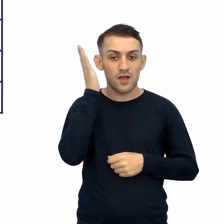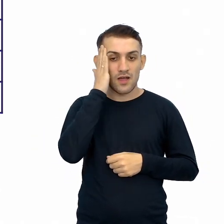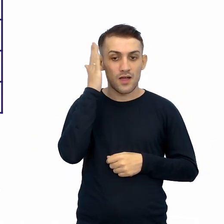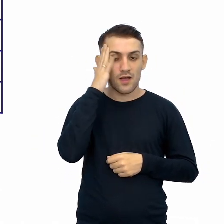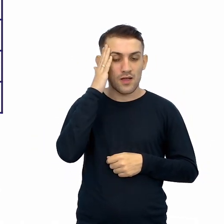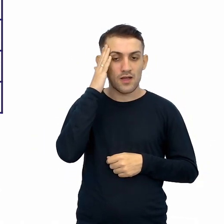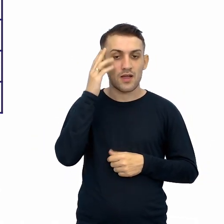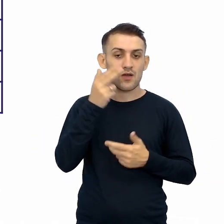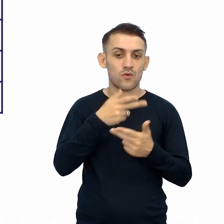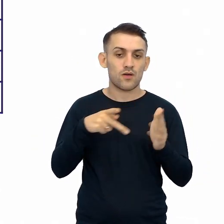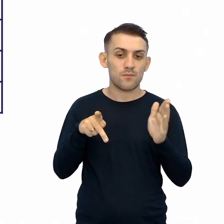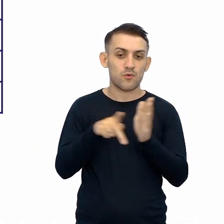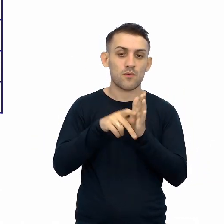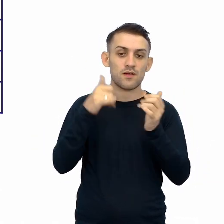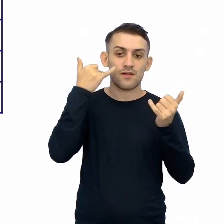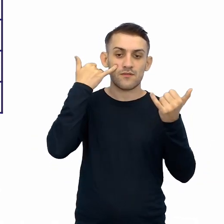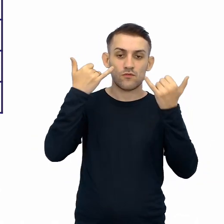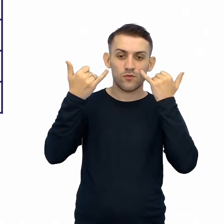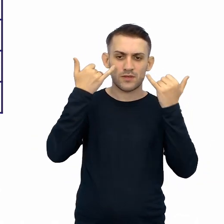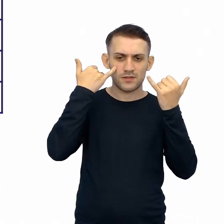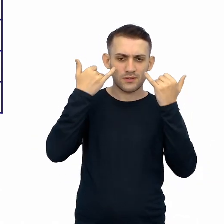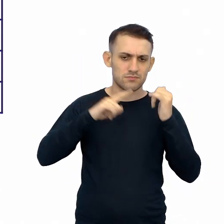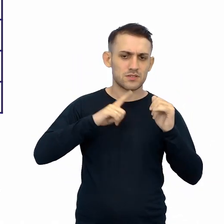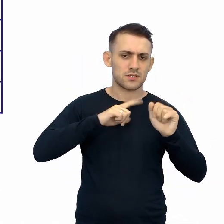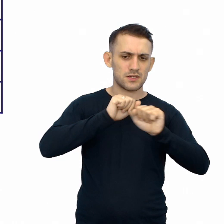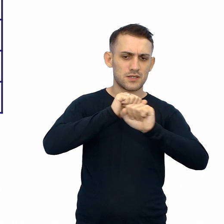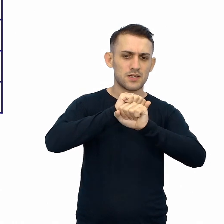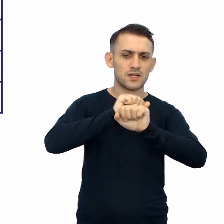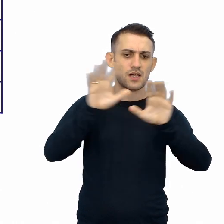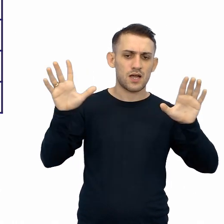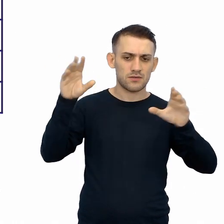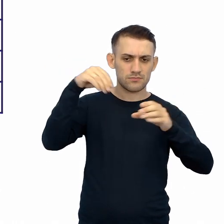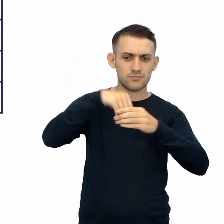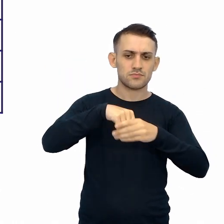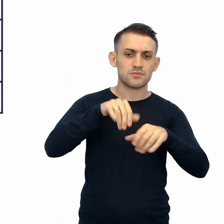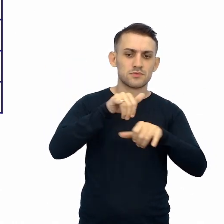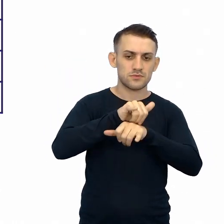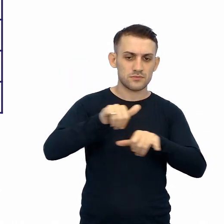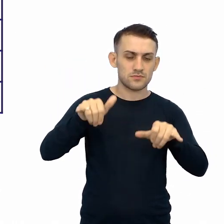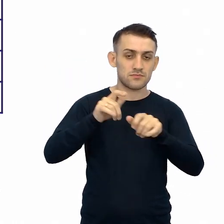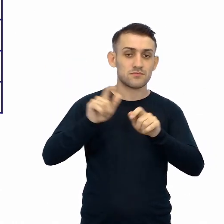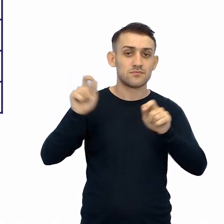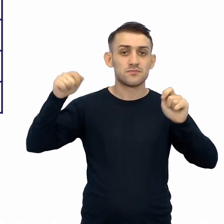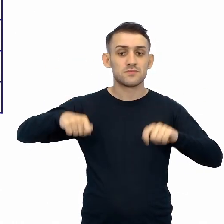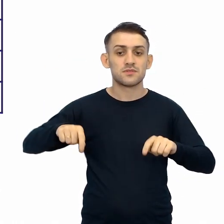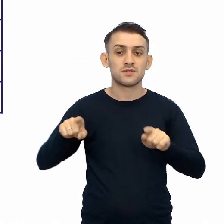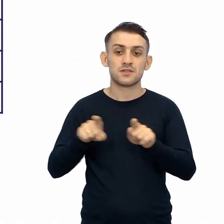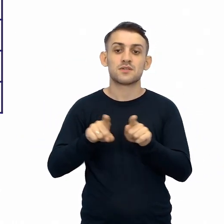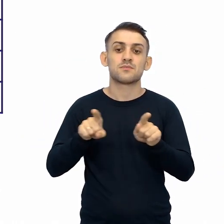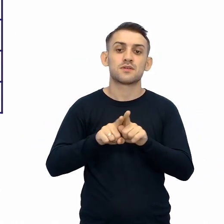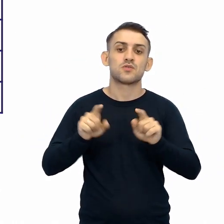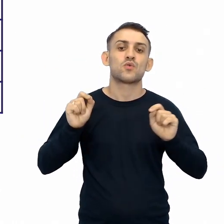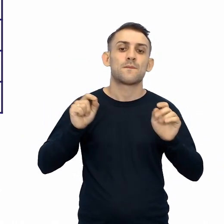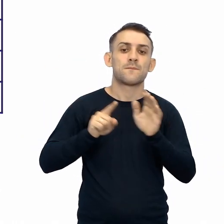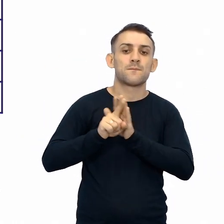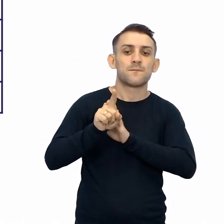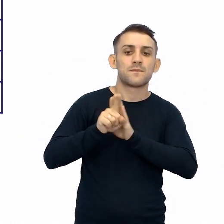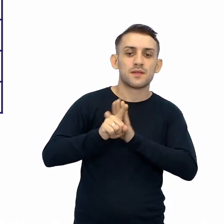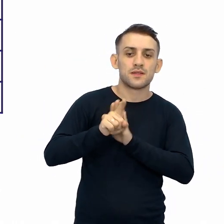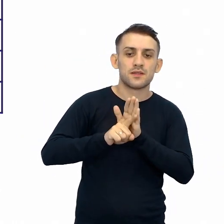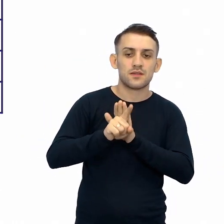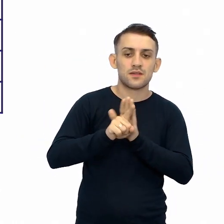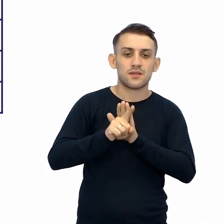de informações que estão implícitas na notícia, eles também vão analisar